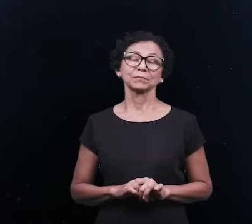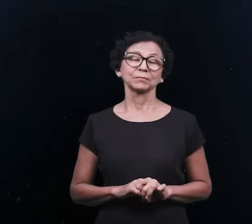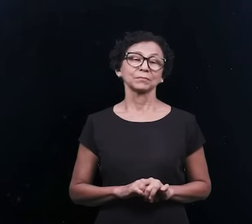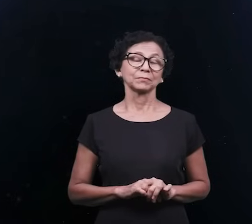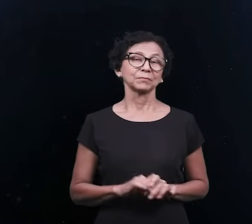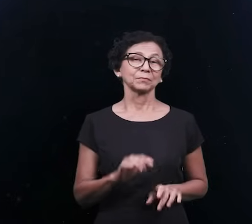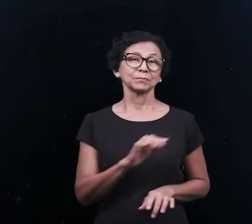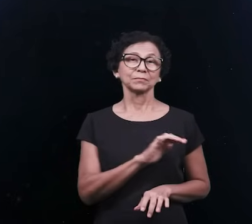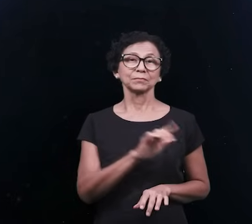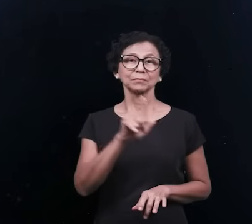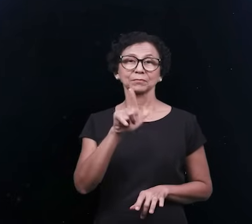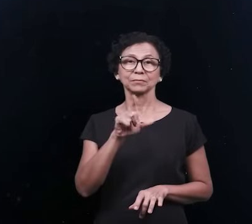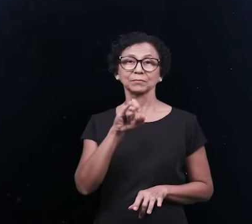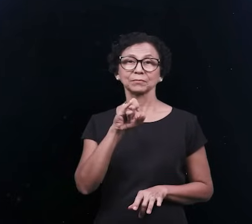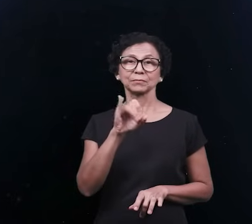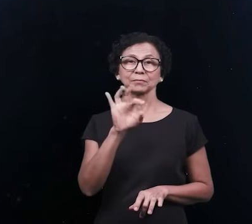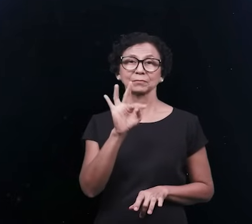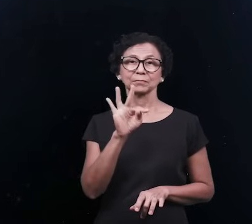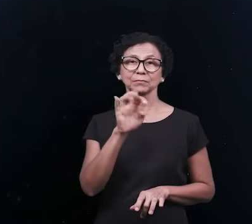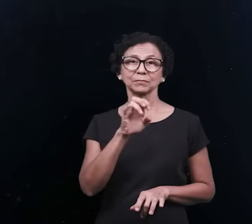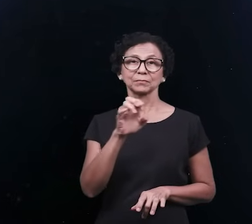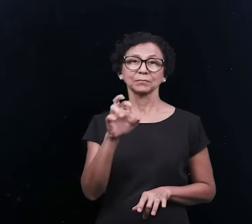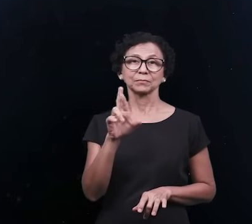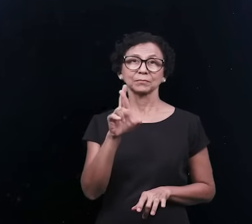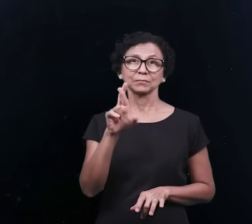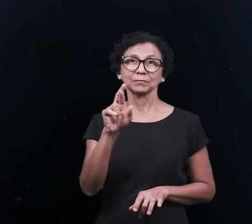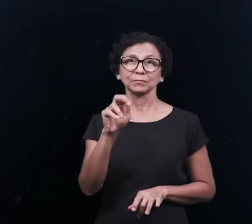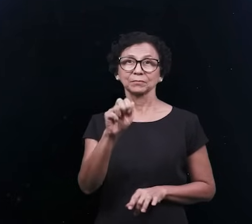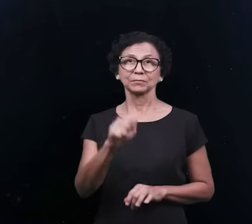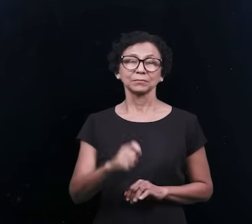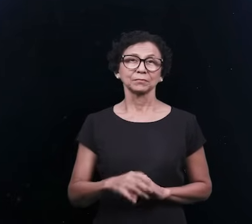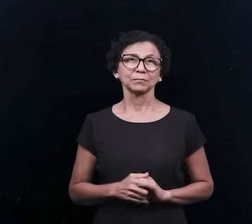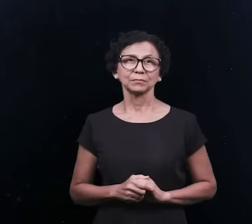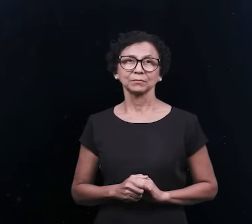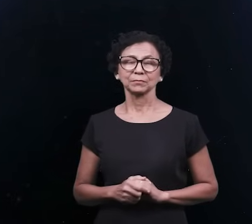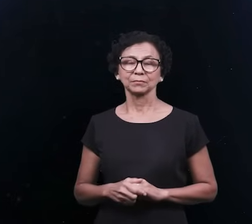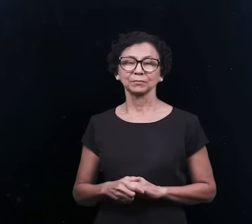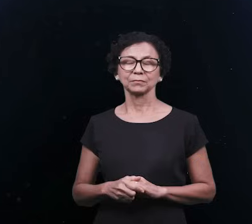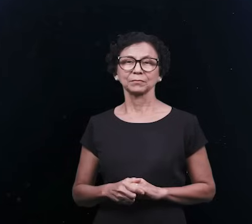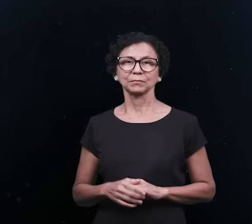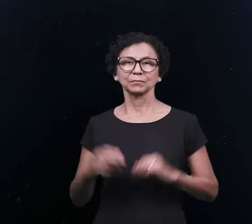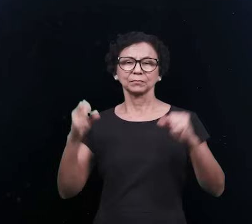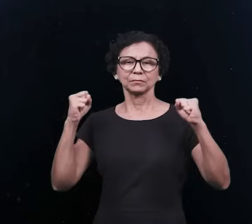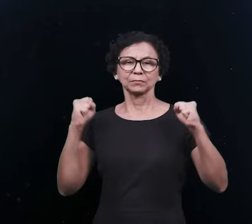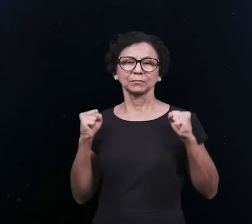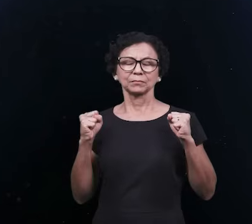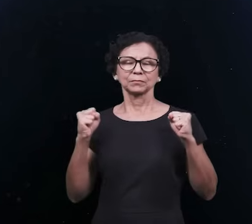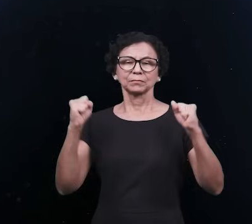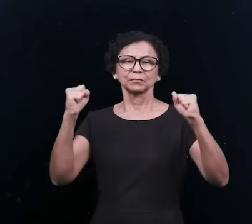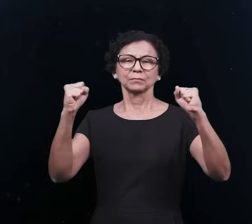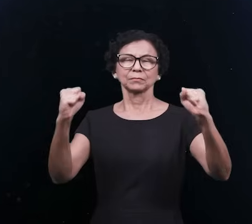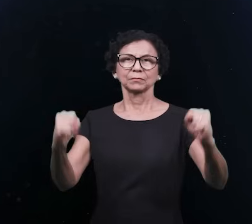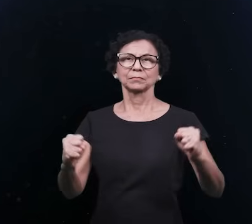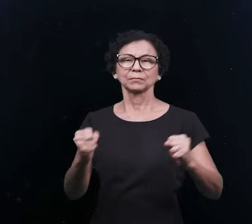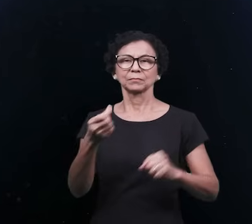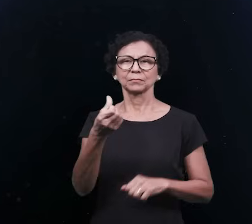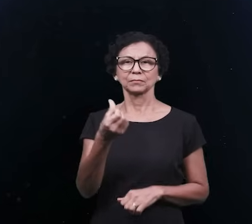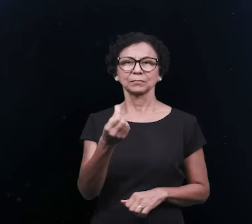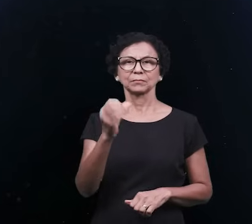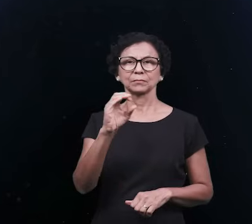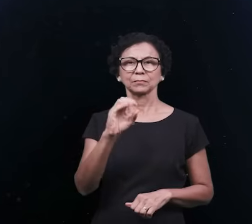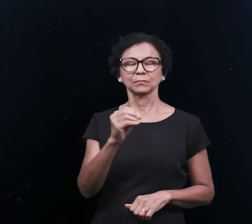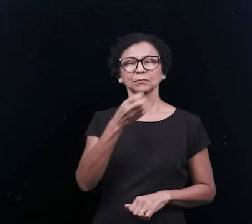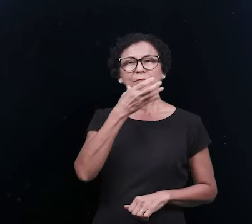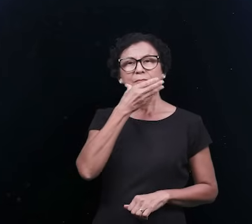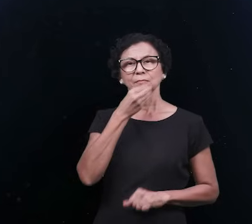a liteira de Salomão, 60 valentes estão ao redor dela, dos valentes de